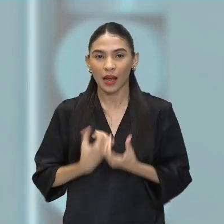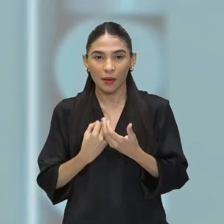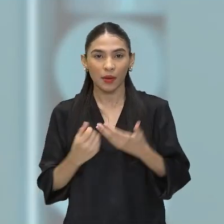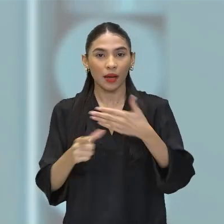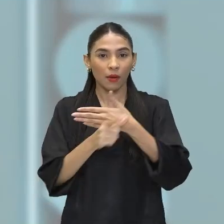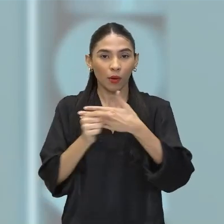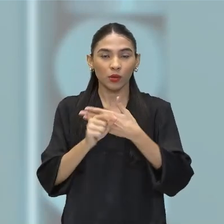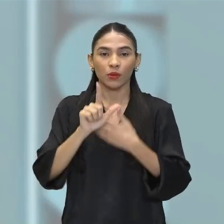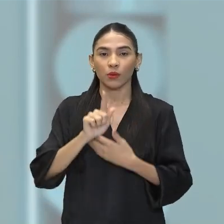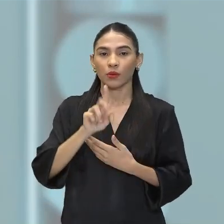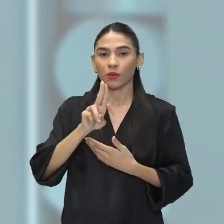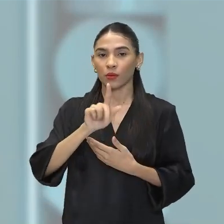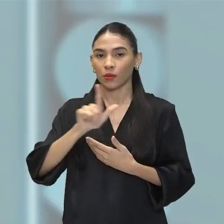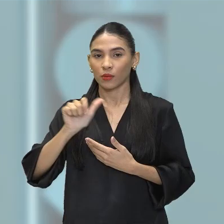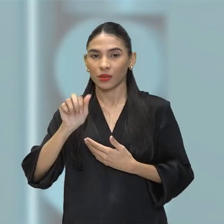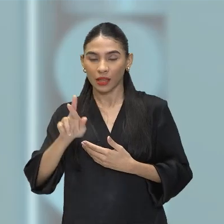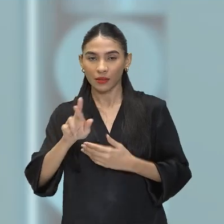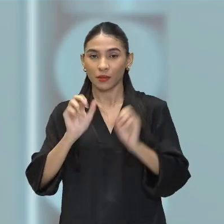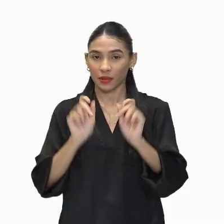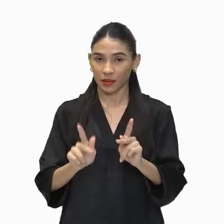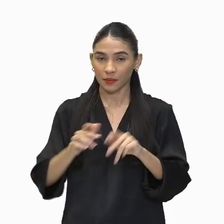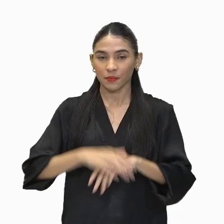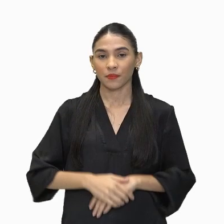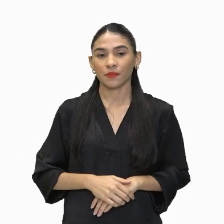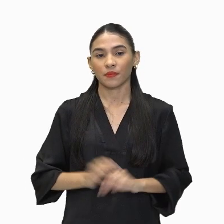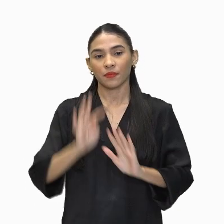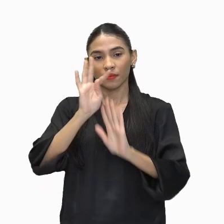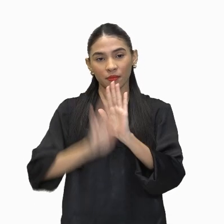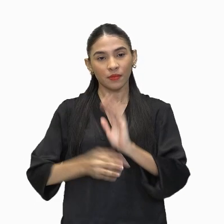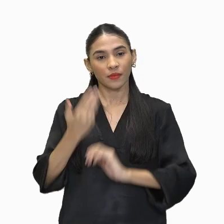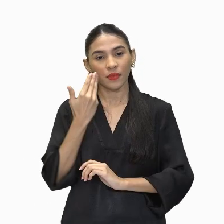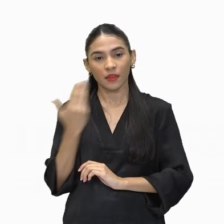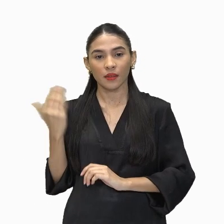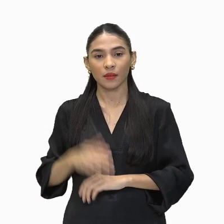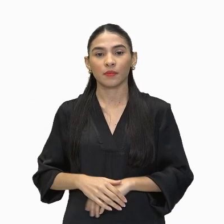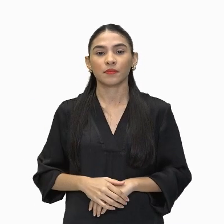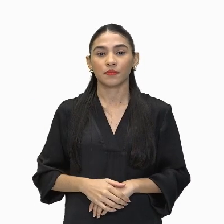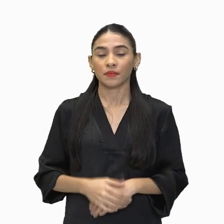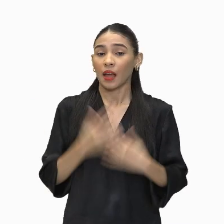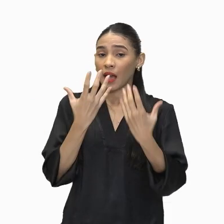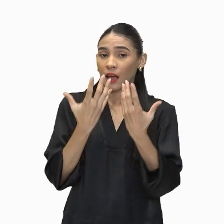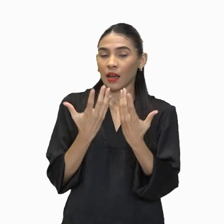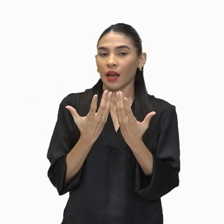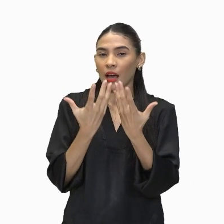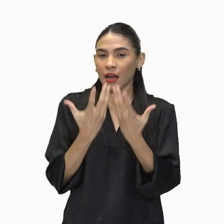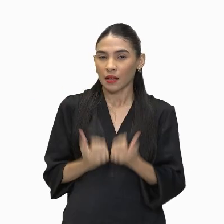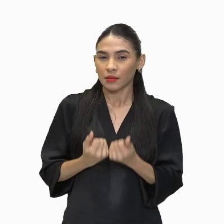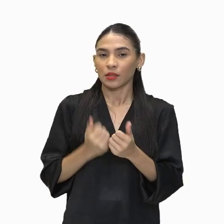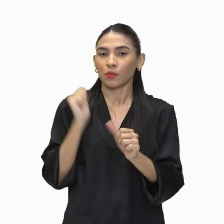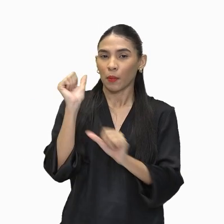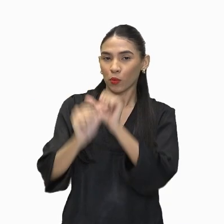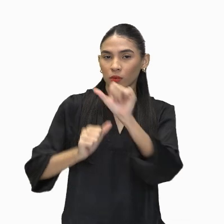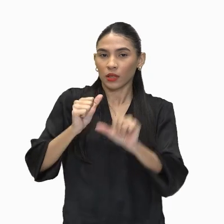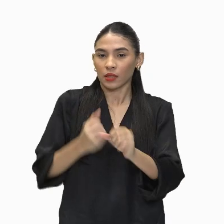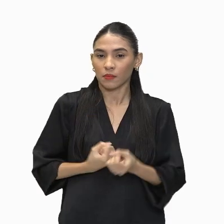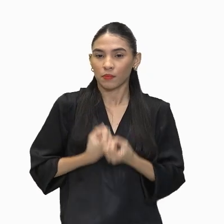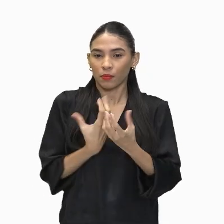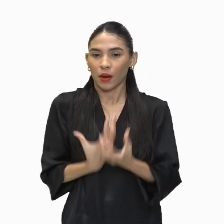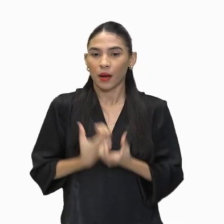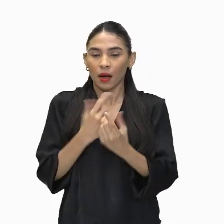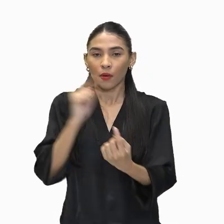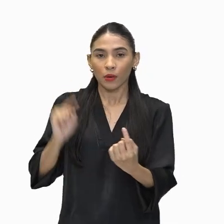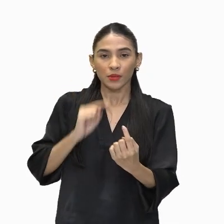autor, ok? Então, seguindo com o nosso texto, aderindo a uma poesia experimental, ou seja, aquela que